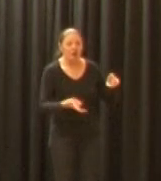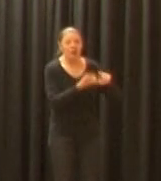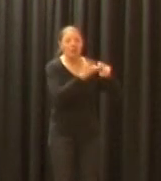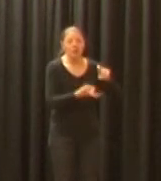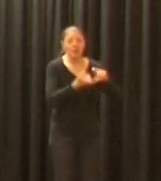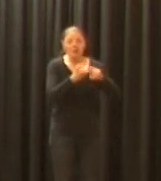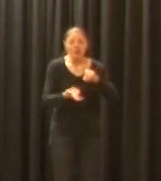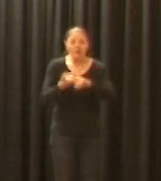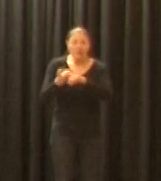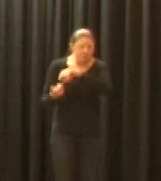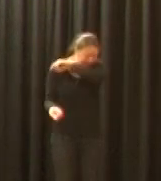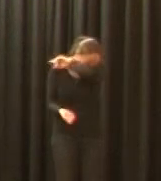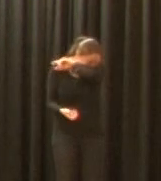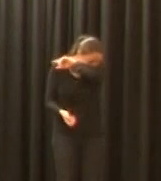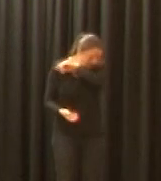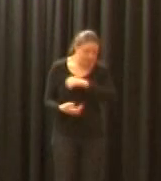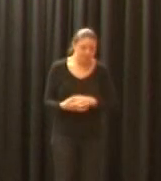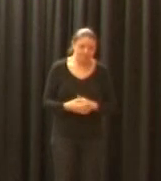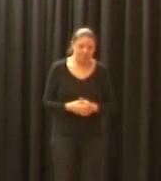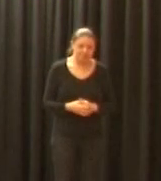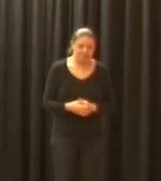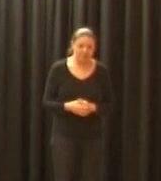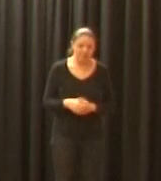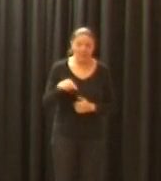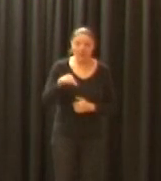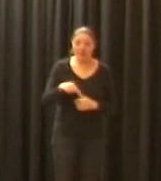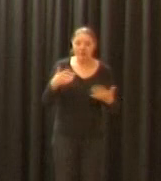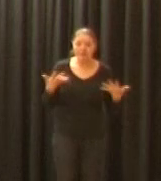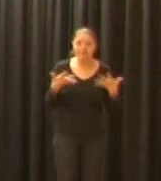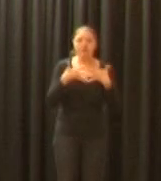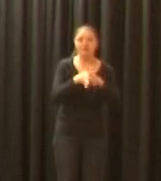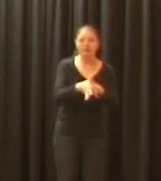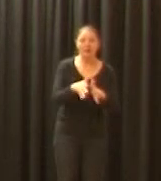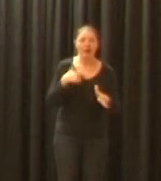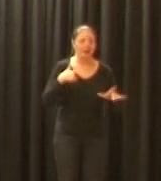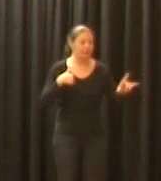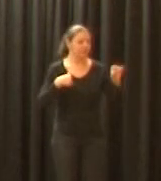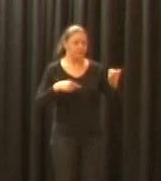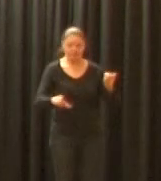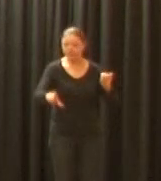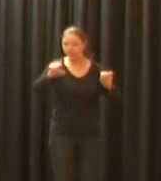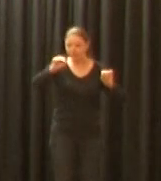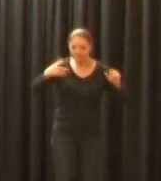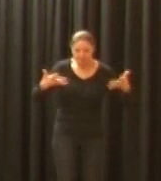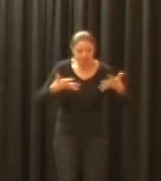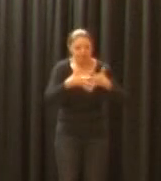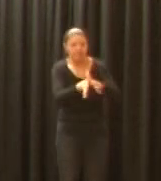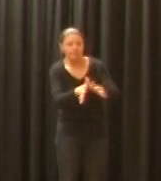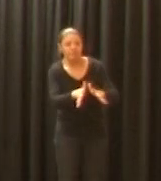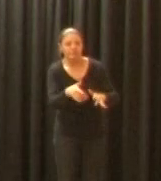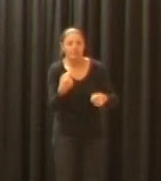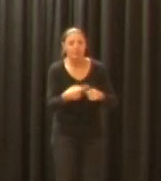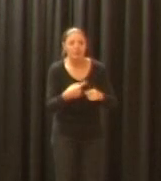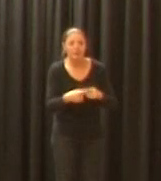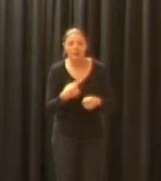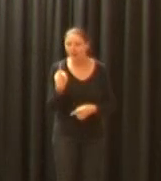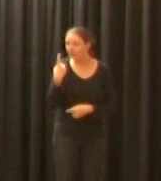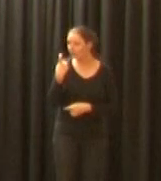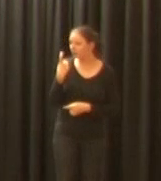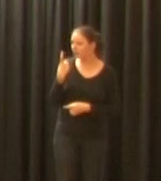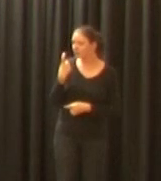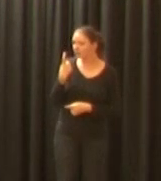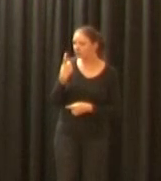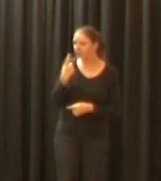para ele errar o lixo do Monteiro Xuxão. Ele é importante porque ele foi a primeira possibilidade